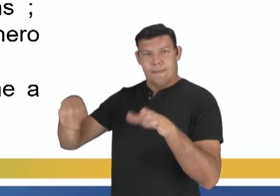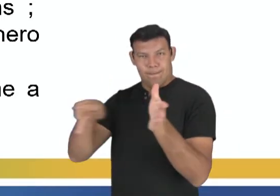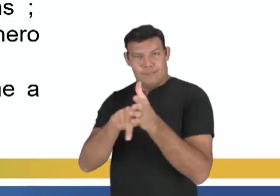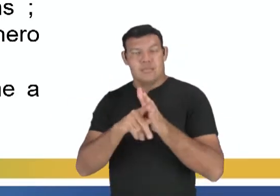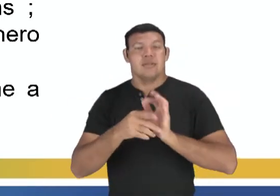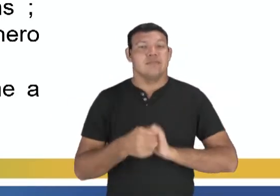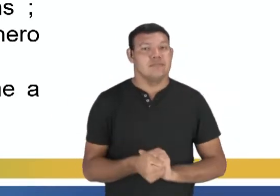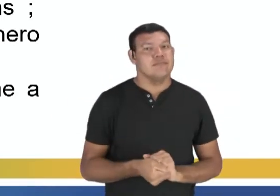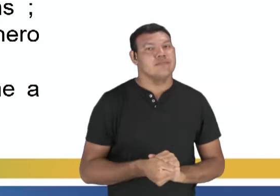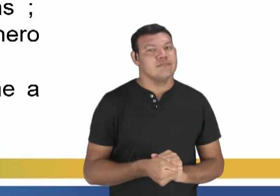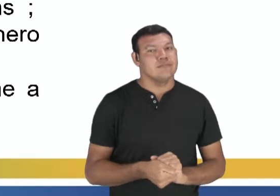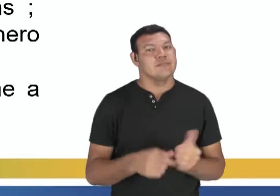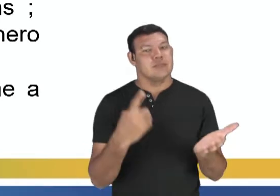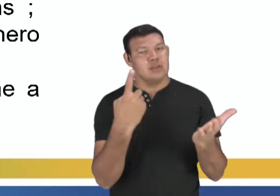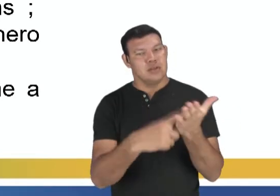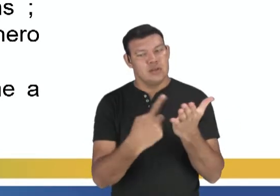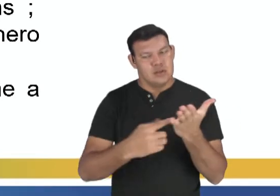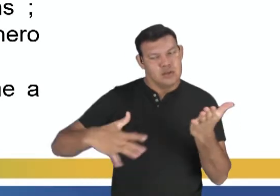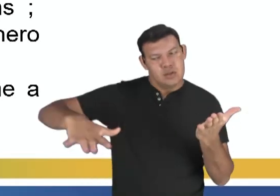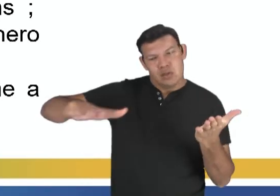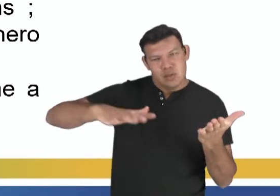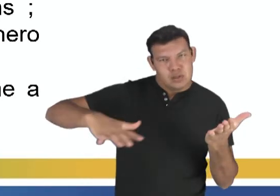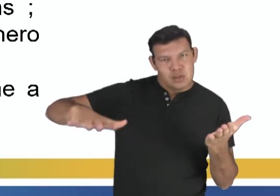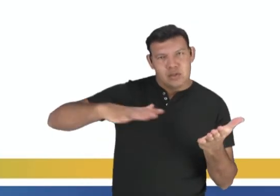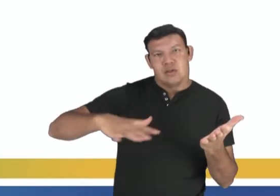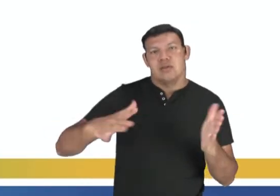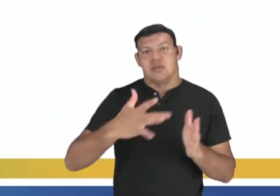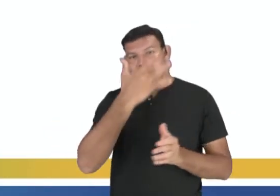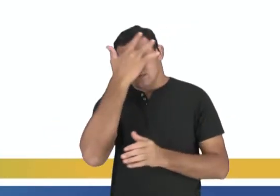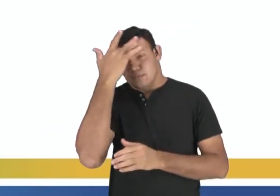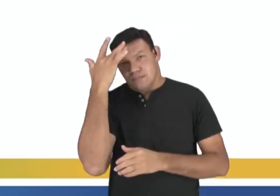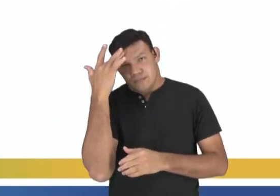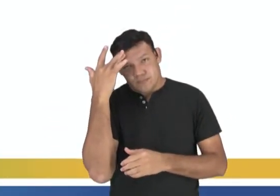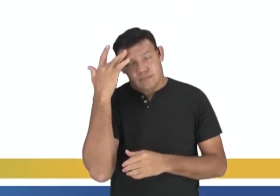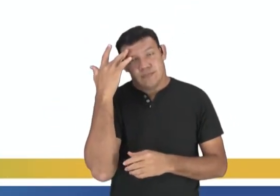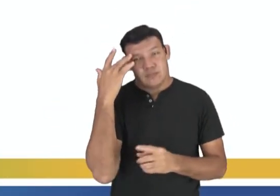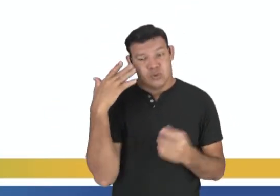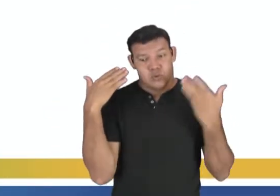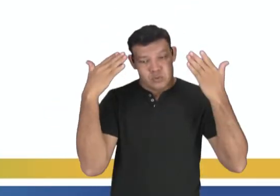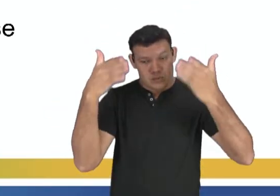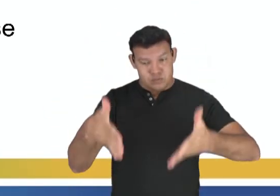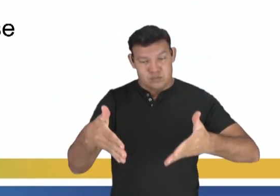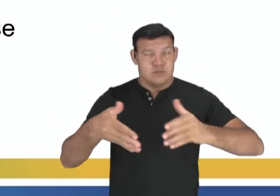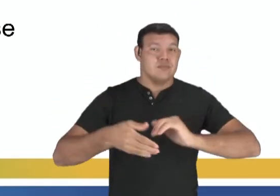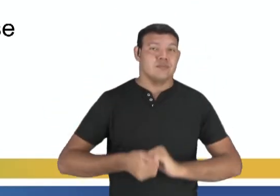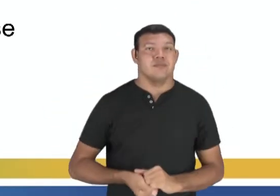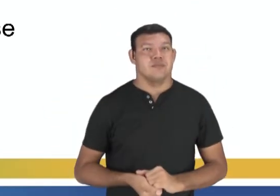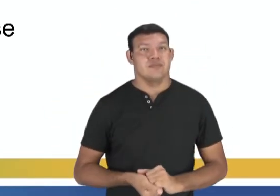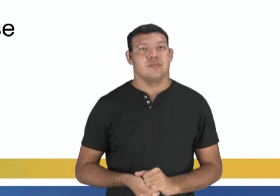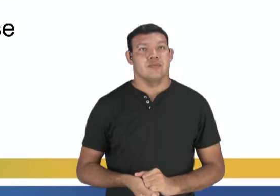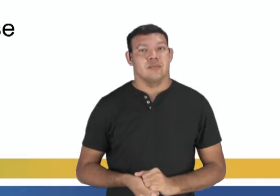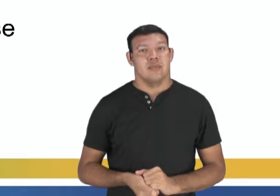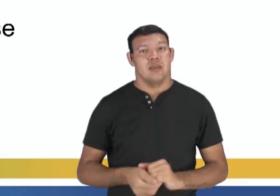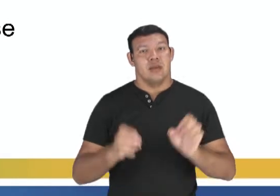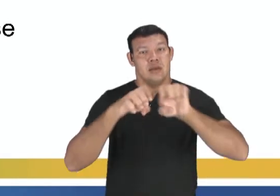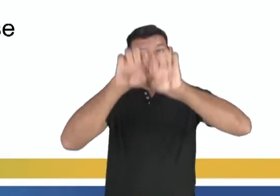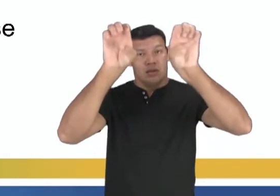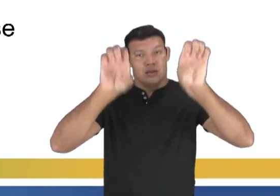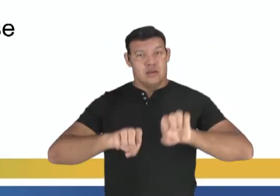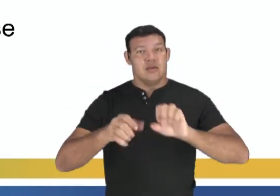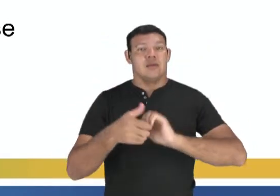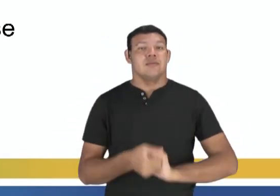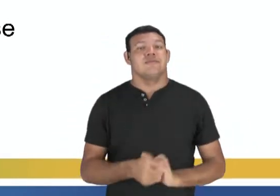assunto vai mudar de acordo com a área, qual é o público-alvo, tá ok? A estrutura.